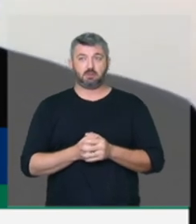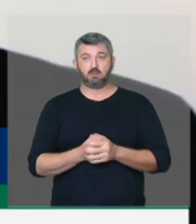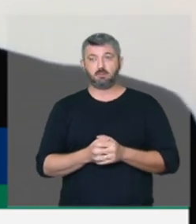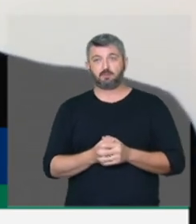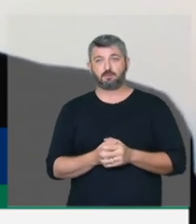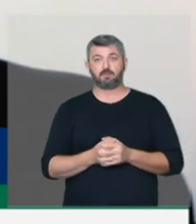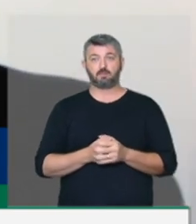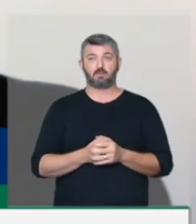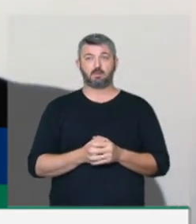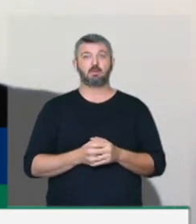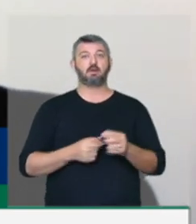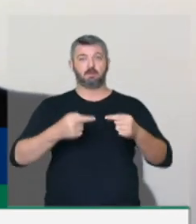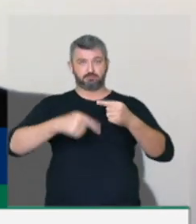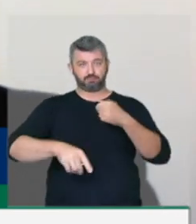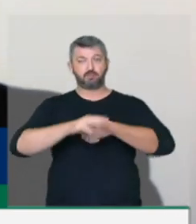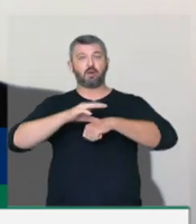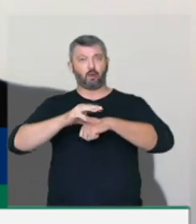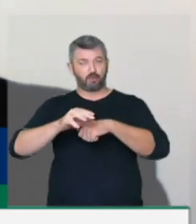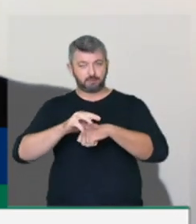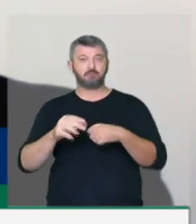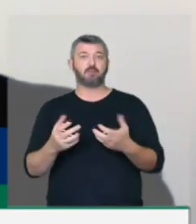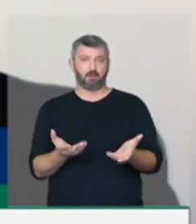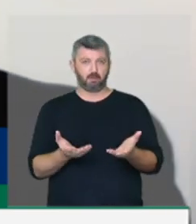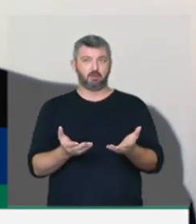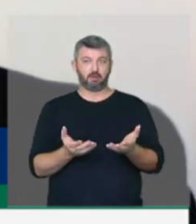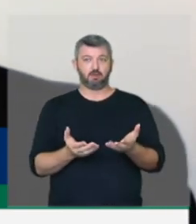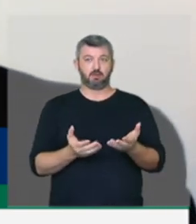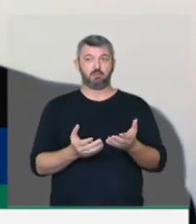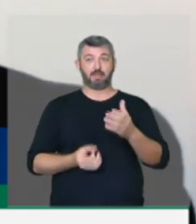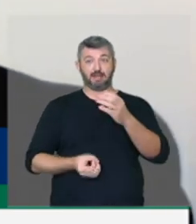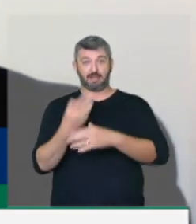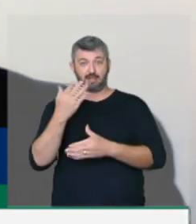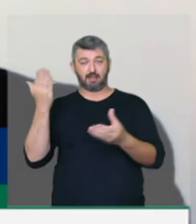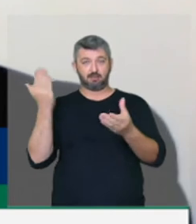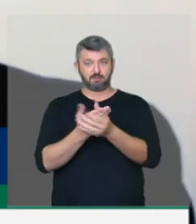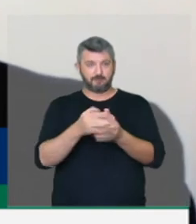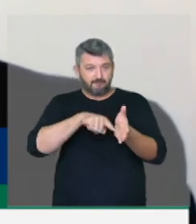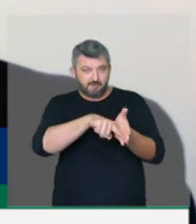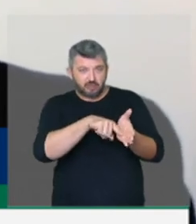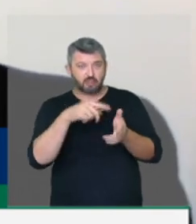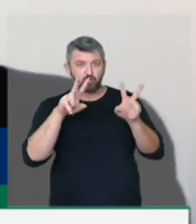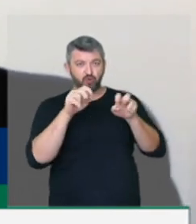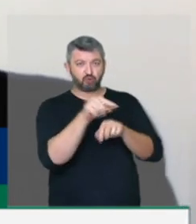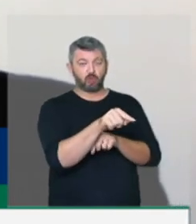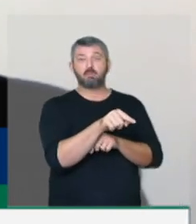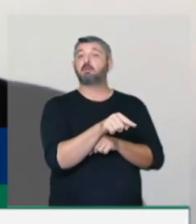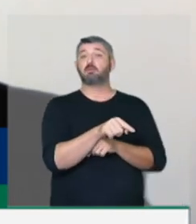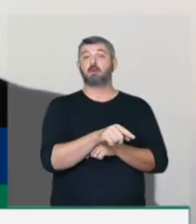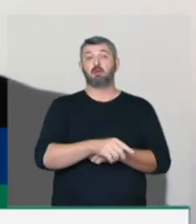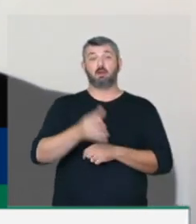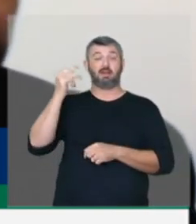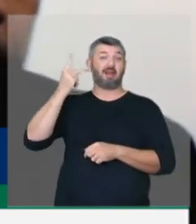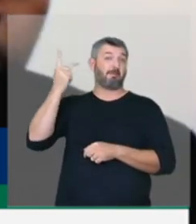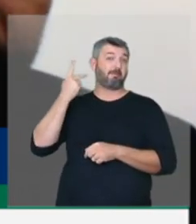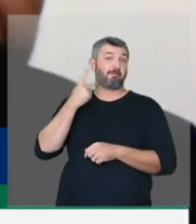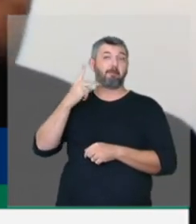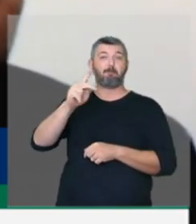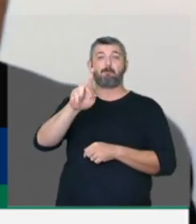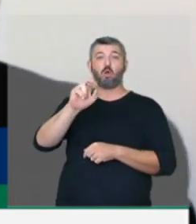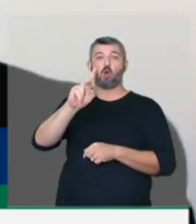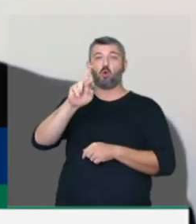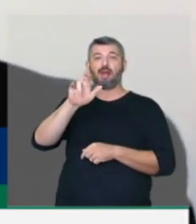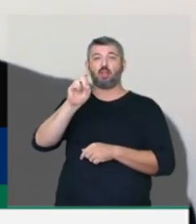Tanto houve inconstitucionalidade na gênese desse inquérito, que a própria então Procuradora-Geral da República,